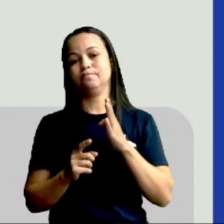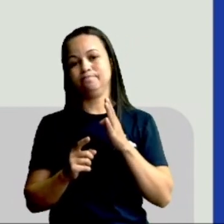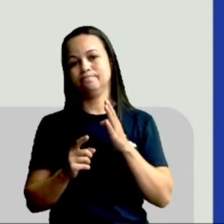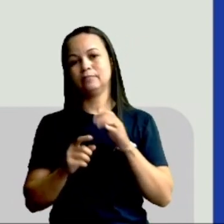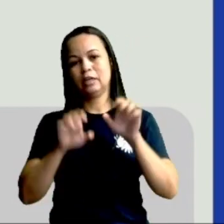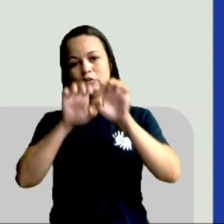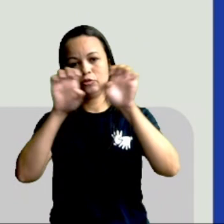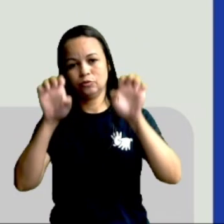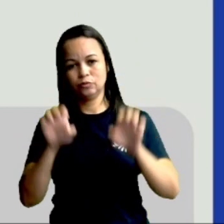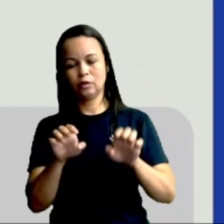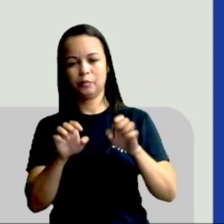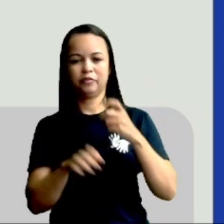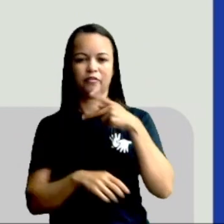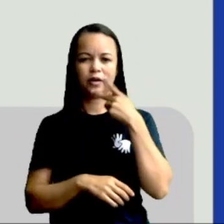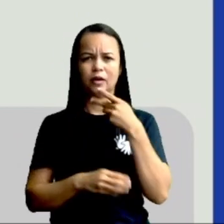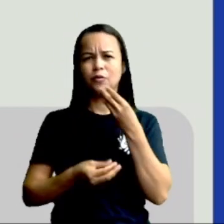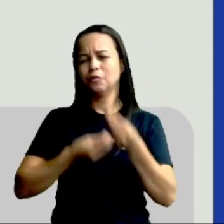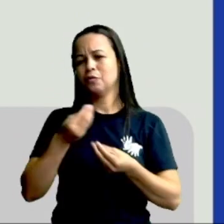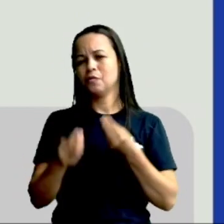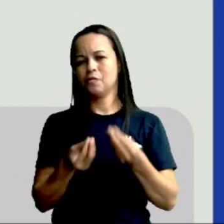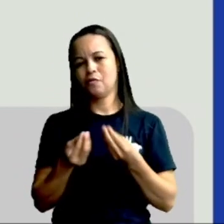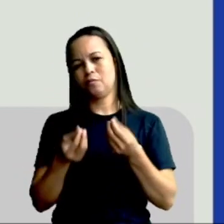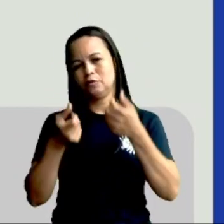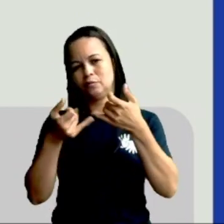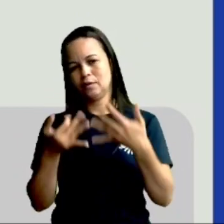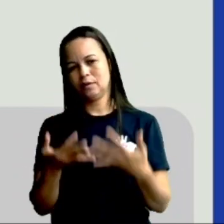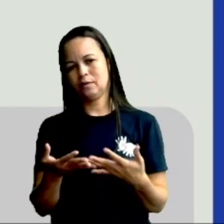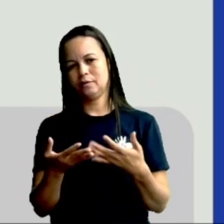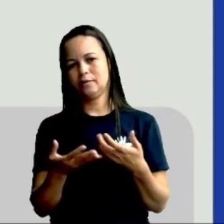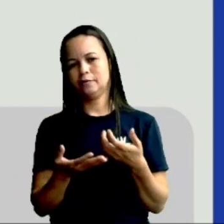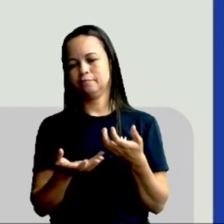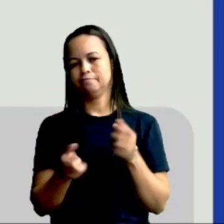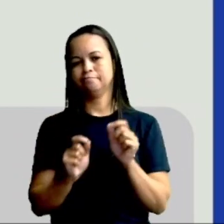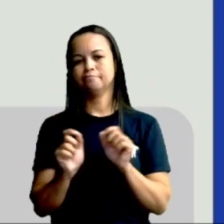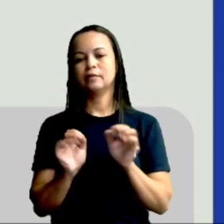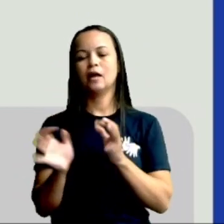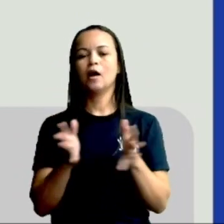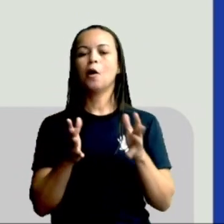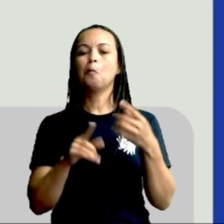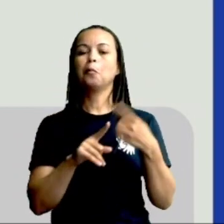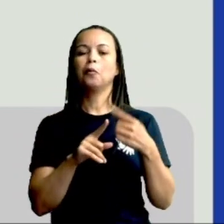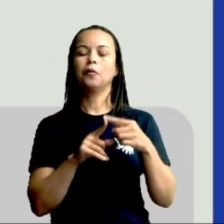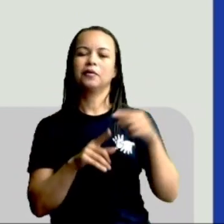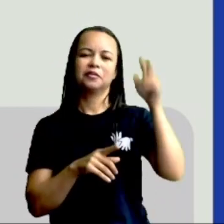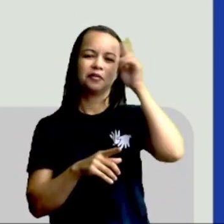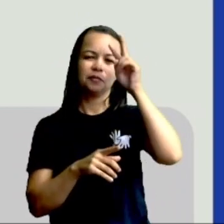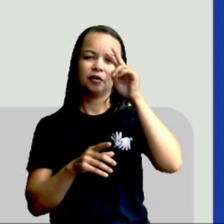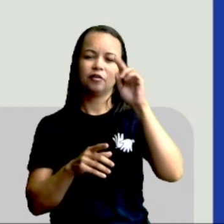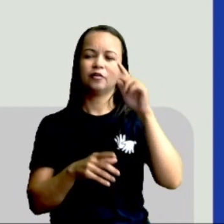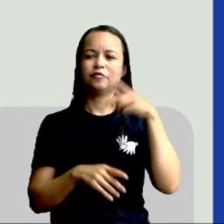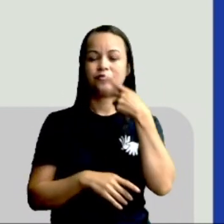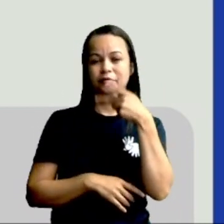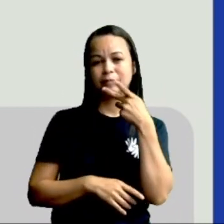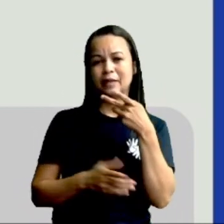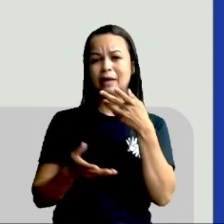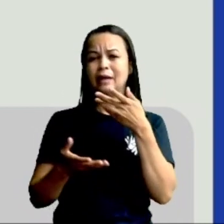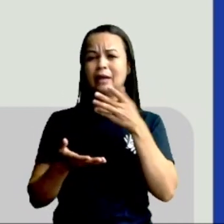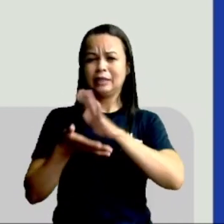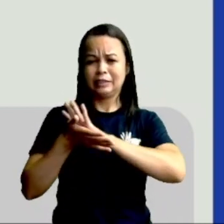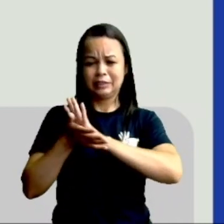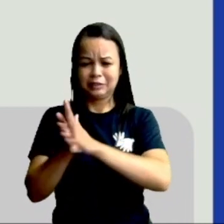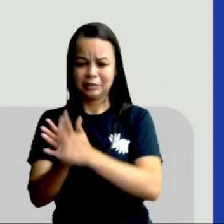estruturalmente falando, não tem como a gente dizer que não é, né? Porque historicamente a gente foi ensinado a discriminar,